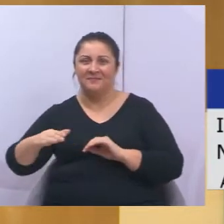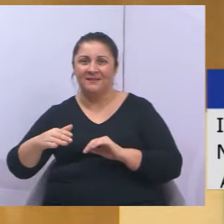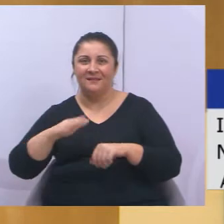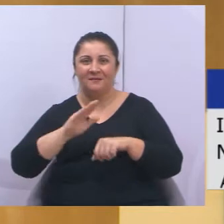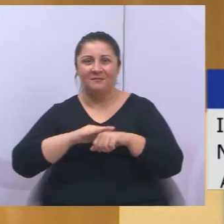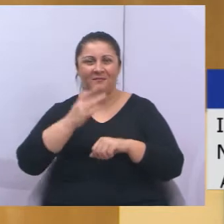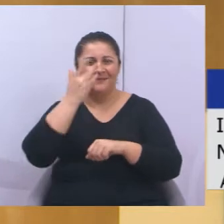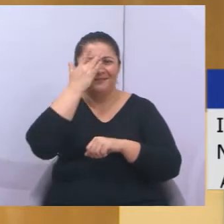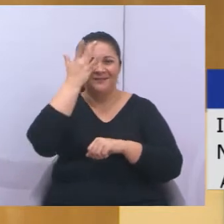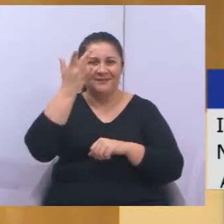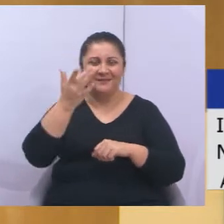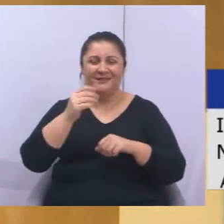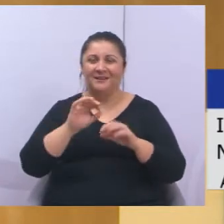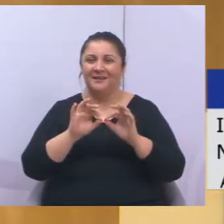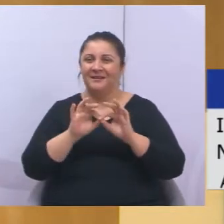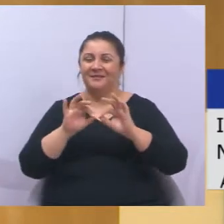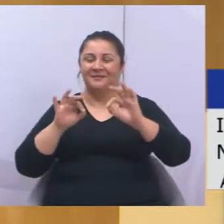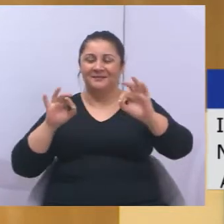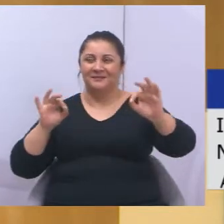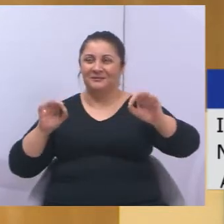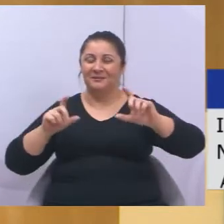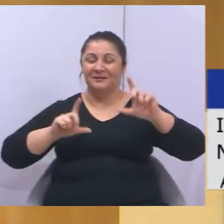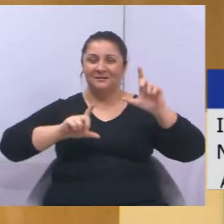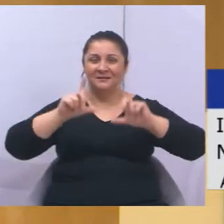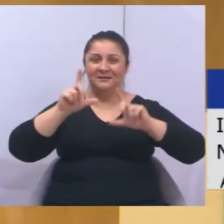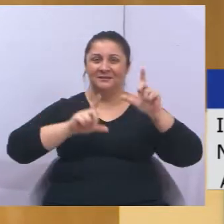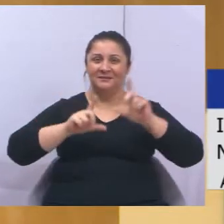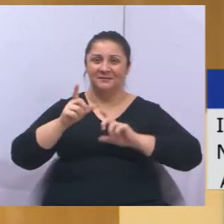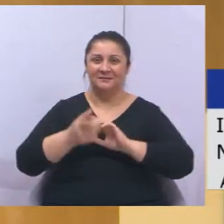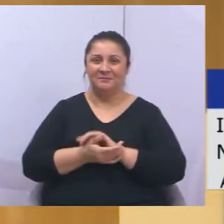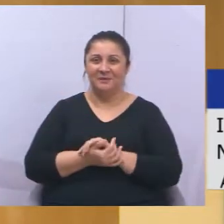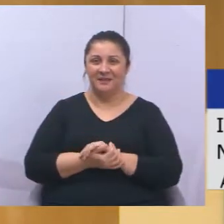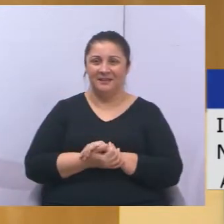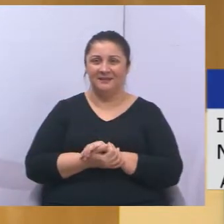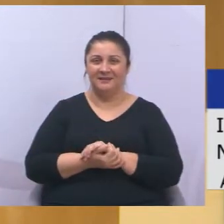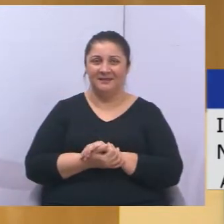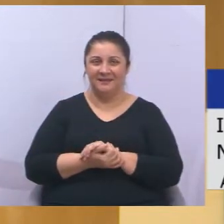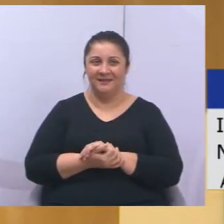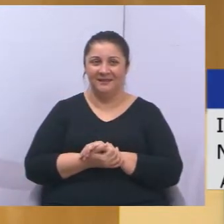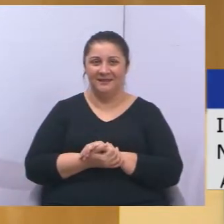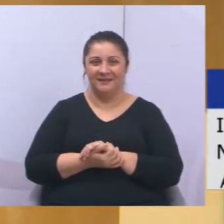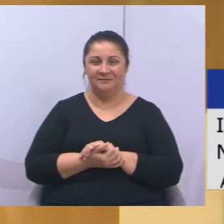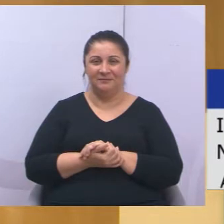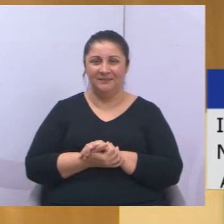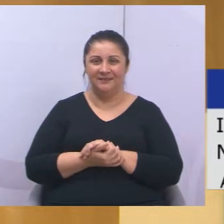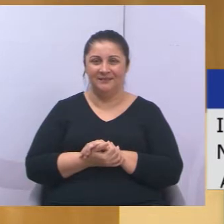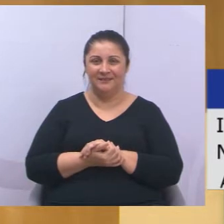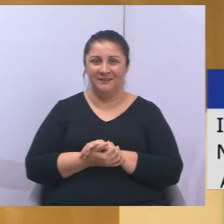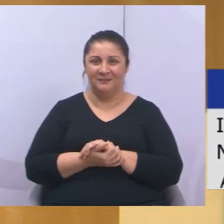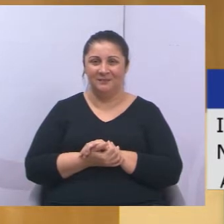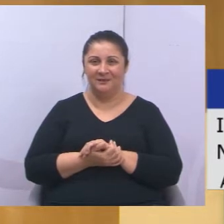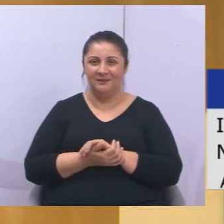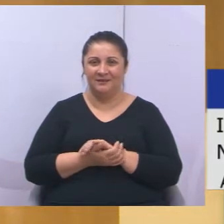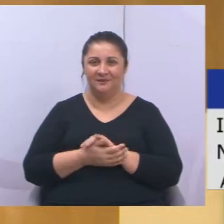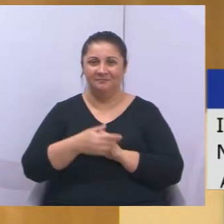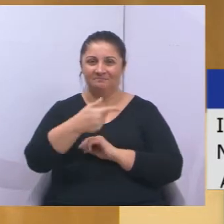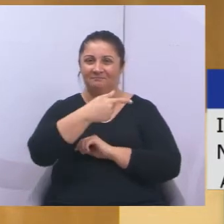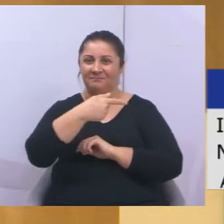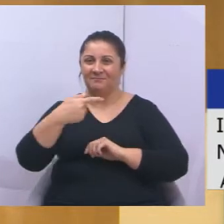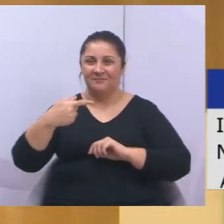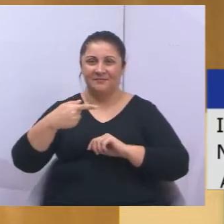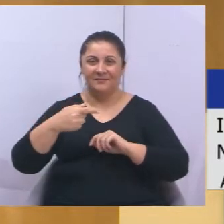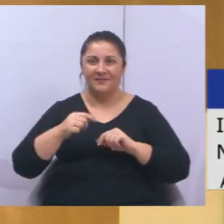pouco de televisão e computador. Será apenas uma semana de atividade,